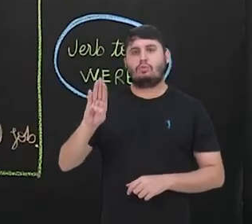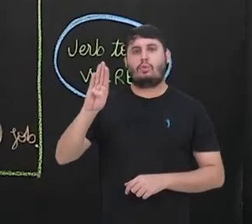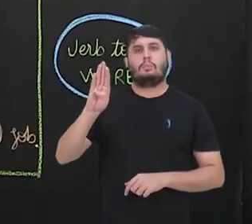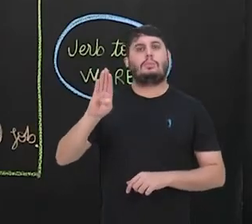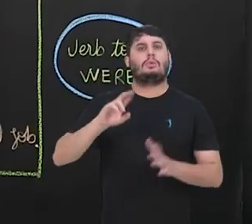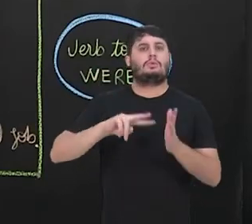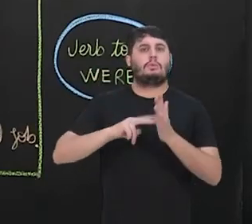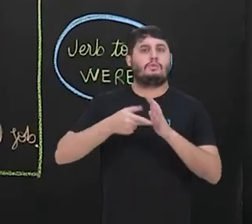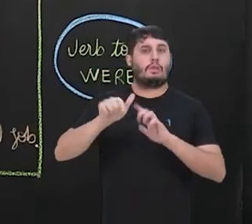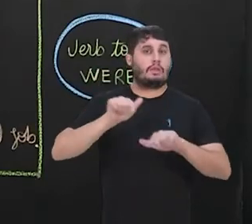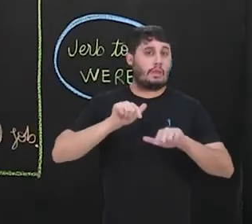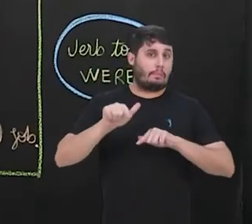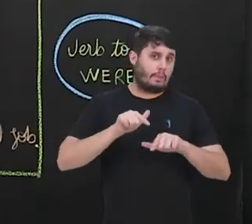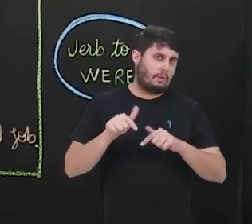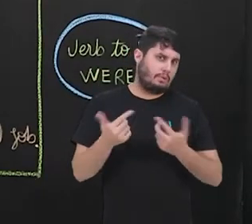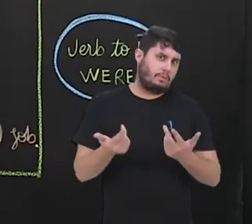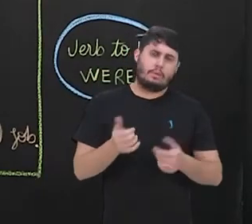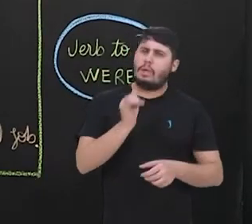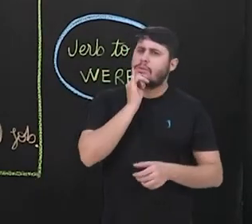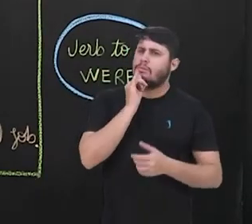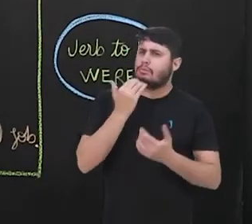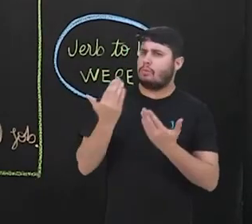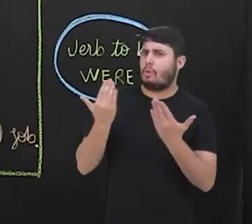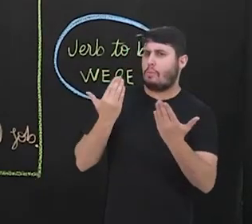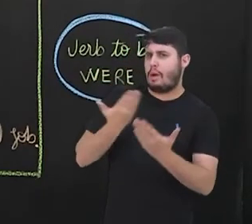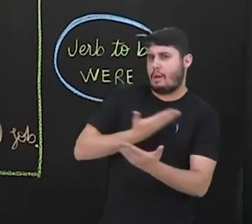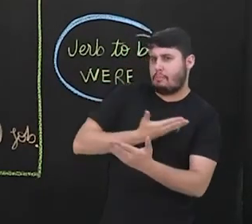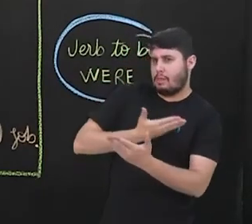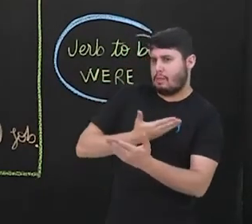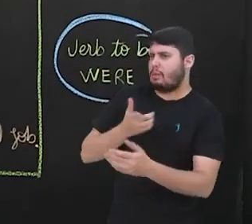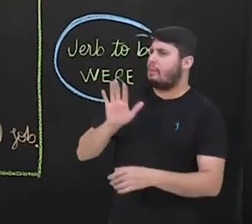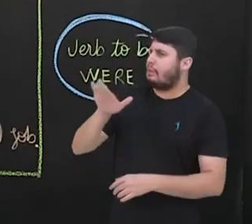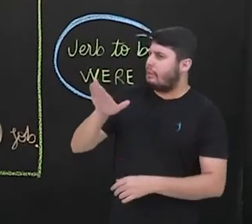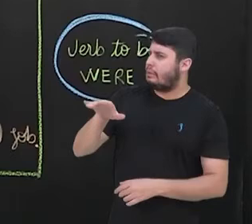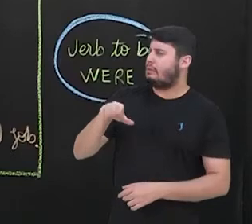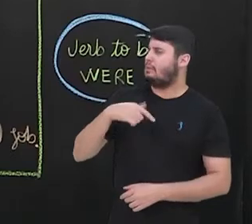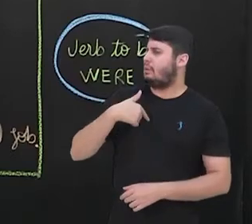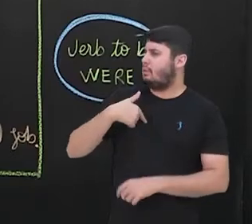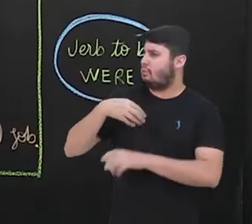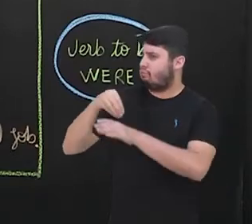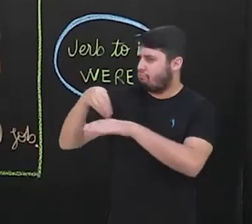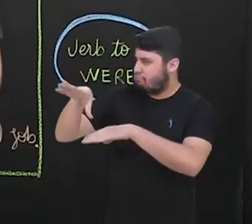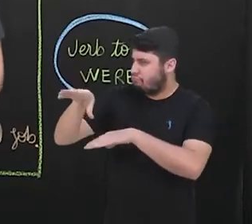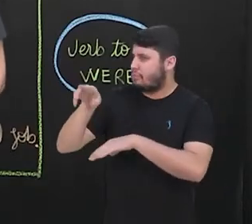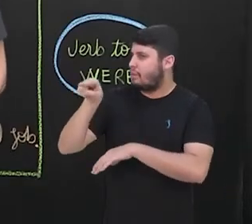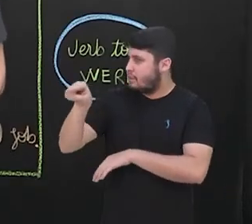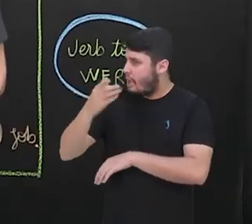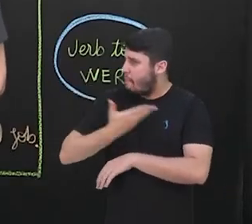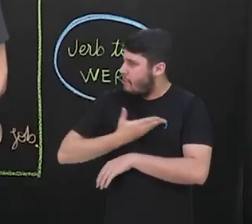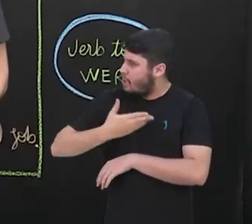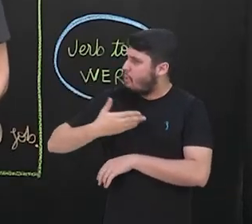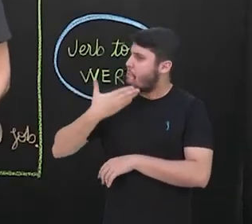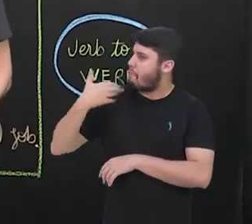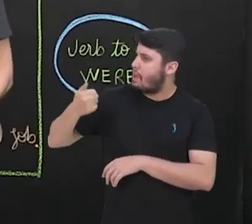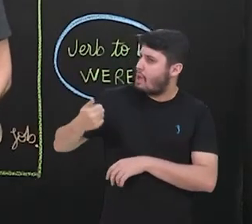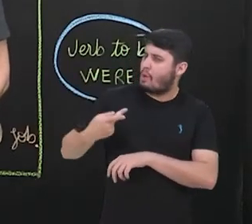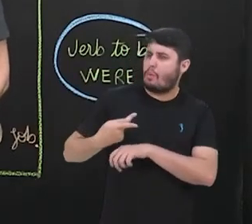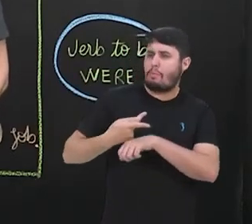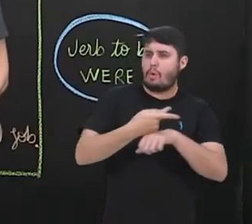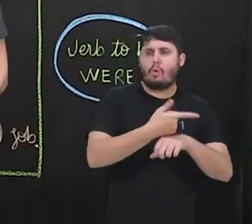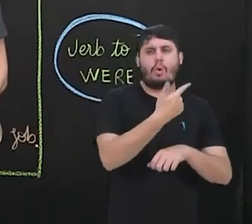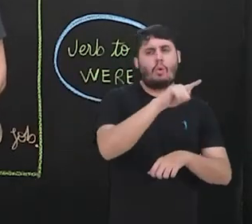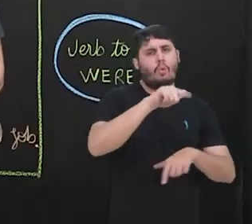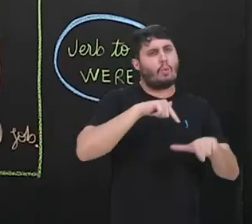pô, amigo, se eu fosse você, eu procuraria outro trabalho. Ou está insatisfeito. Entenderam a ideia dessa frase?